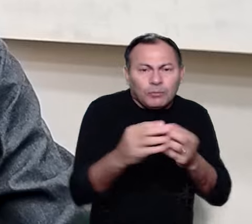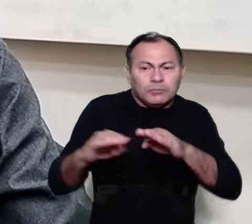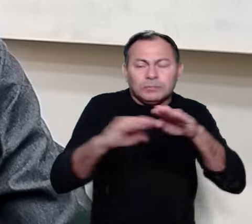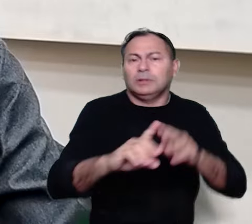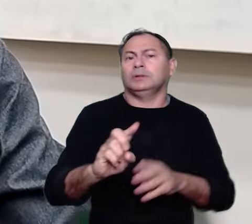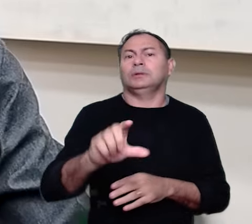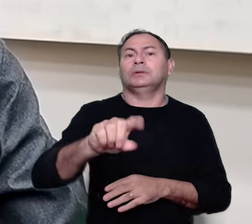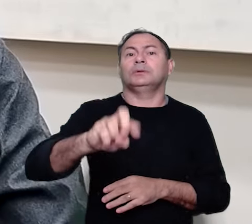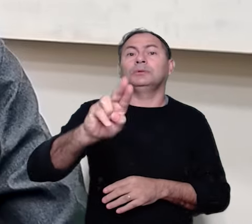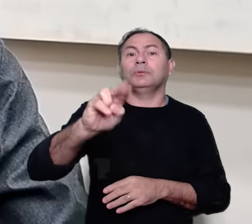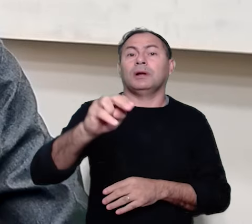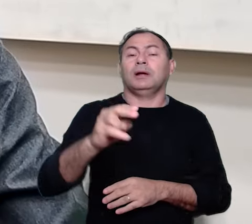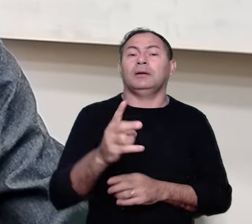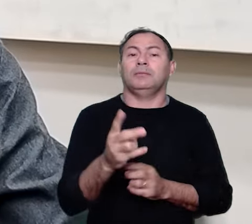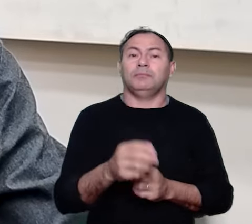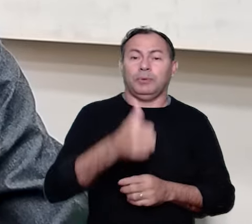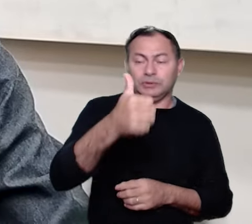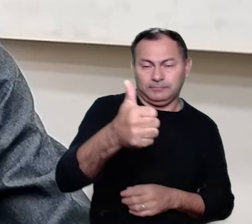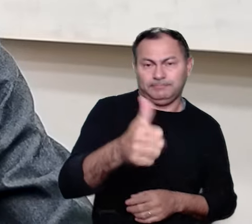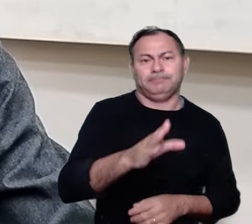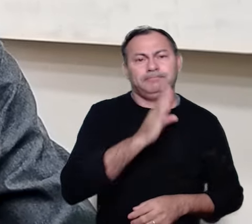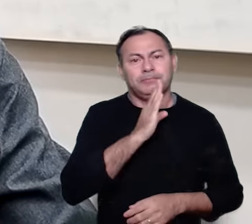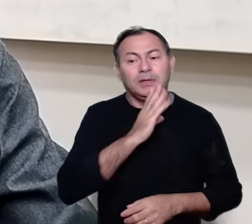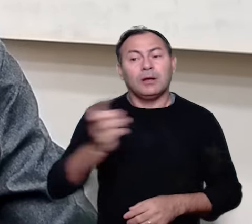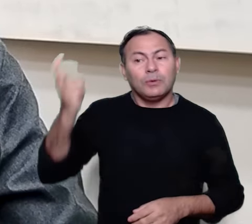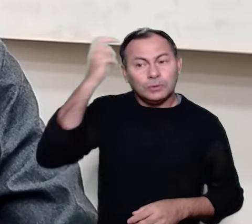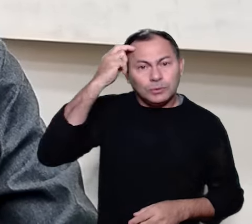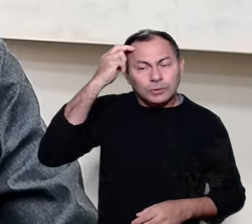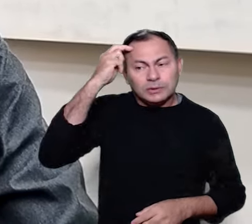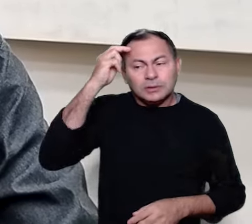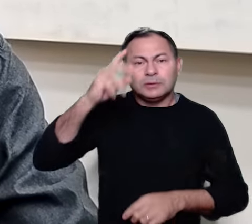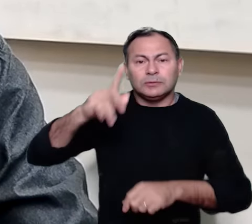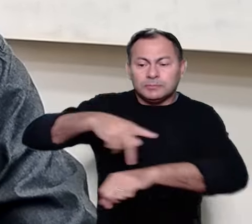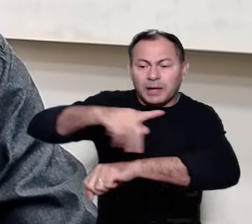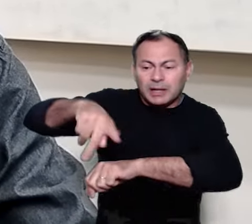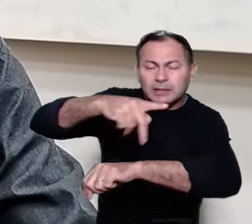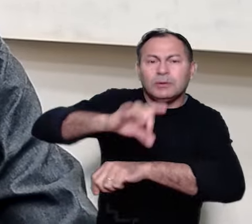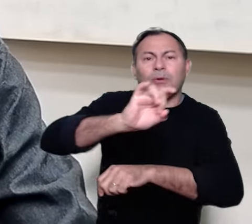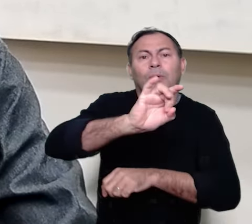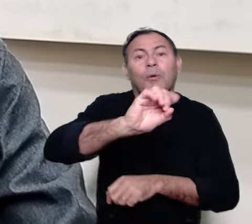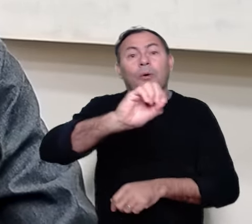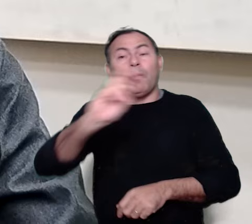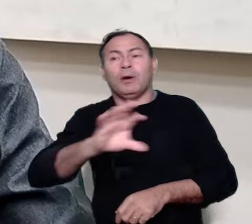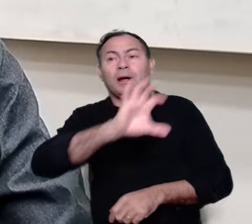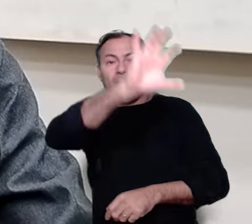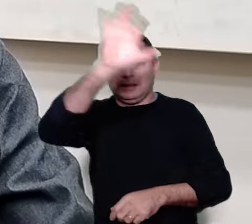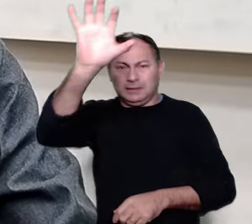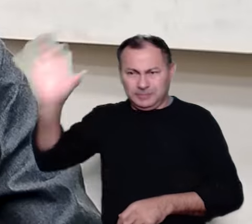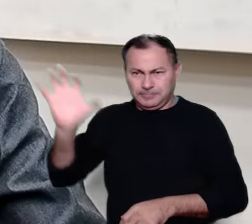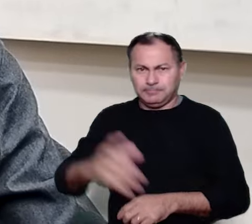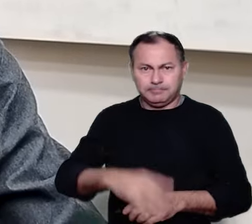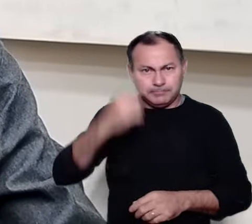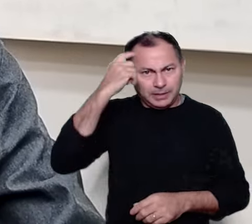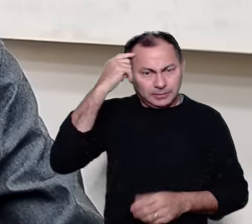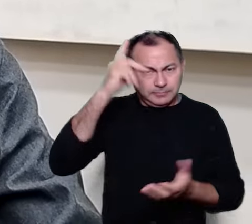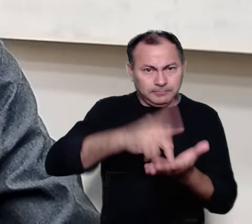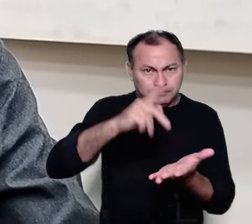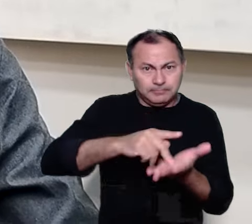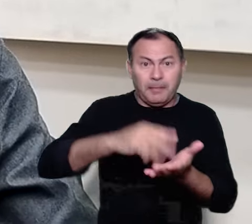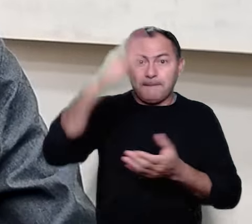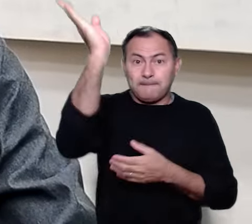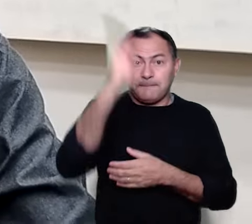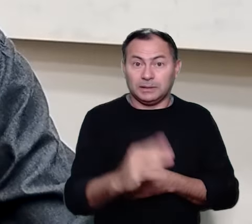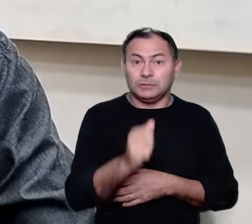A homogeneização nunca é positiva. Conhecendo a cultura dos países ou de cada região,